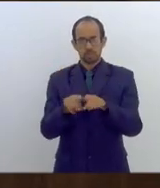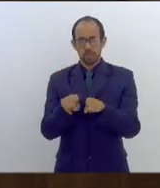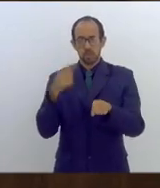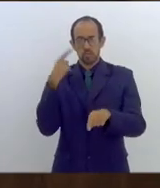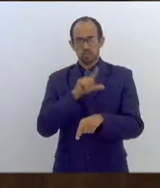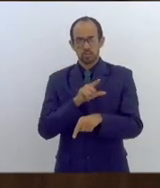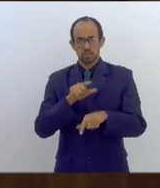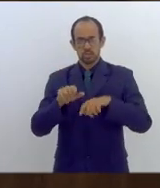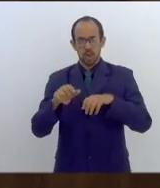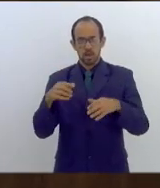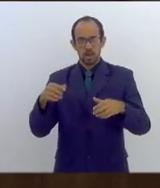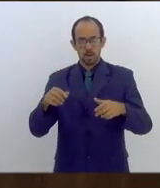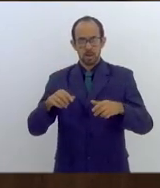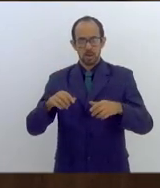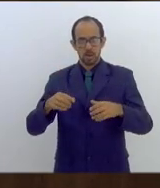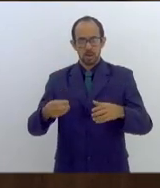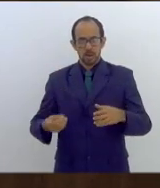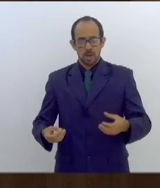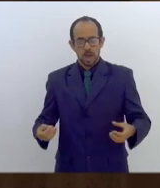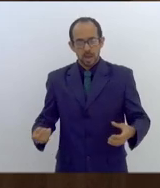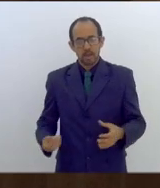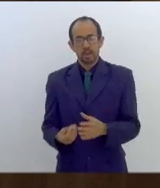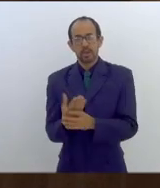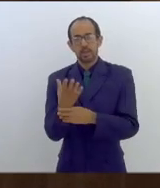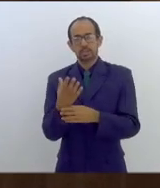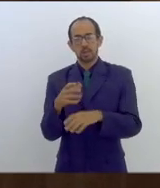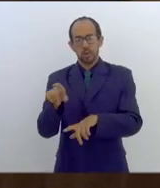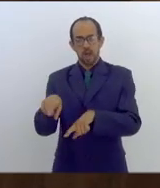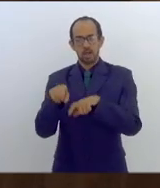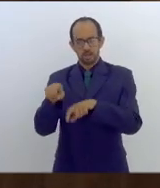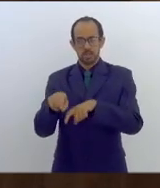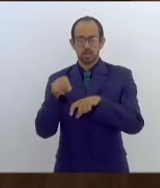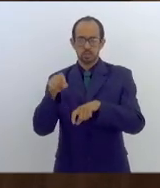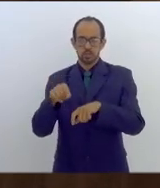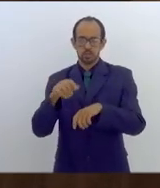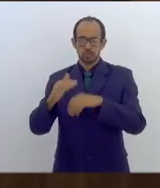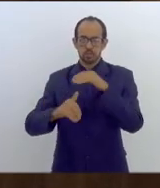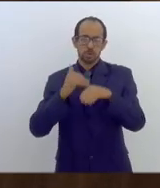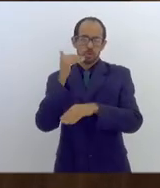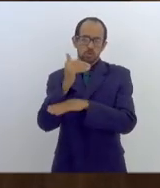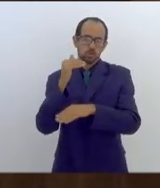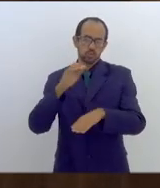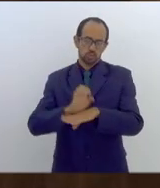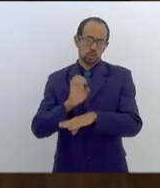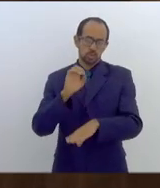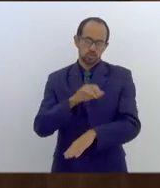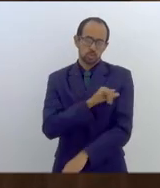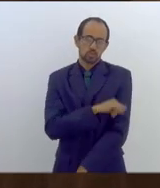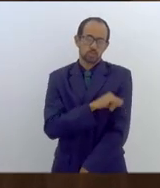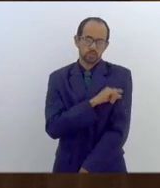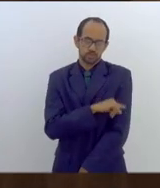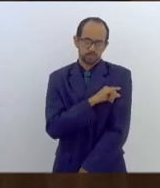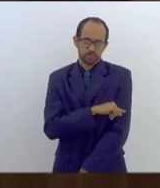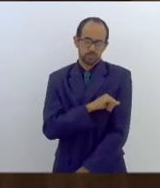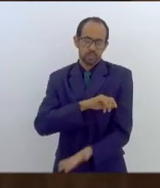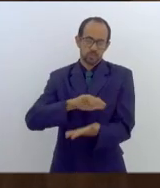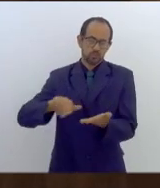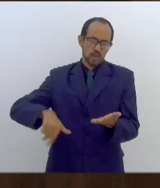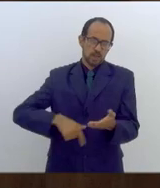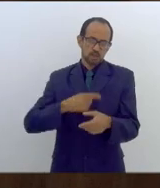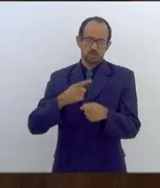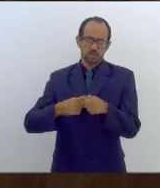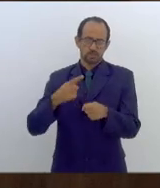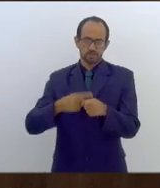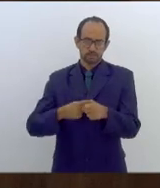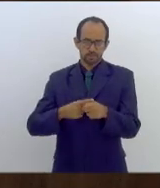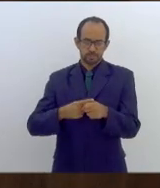produção agrícola, sobretudo aquela de médio e pequeno porte, no estado do Rio de Janeiro, nas nossas diferentes regiões. Como já foi lembrado hoje, o